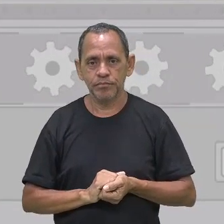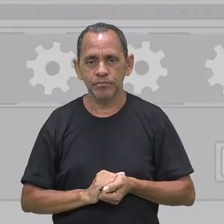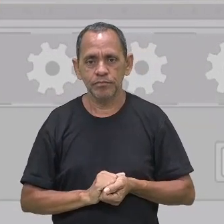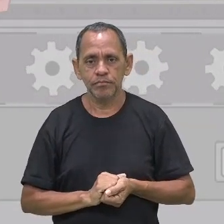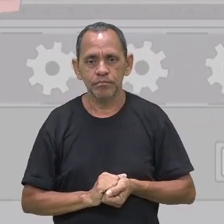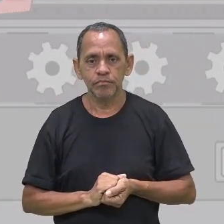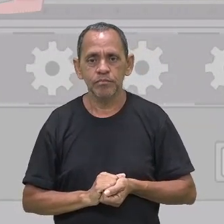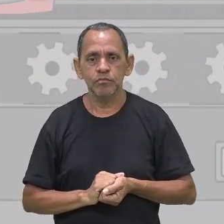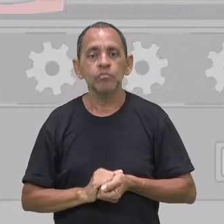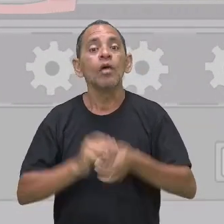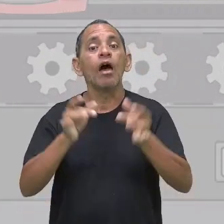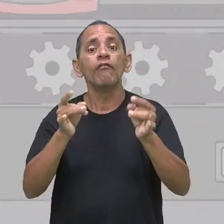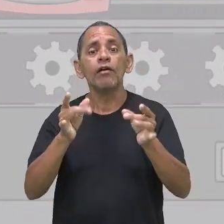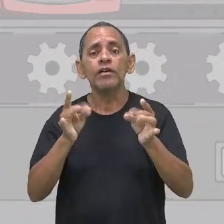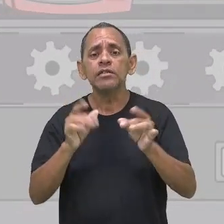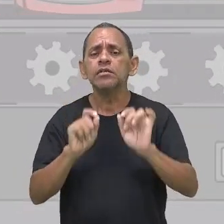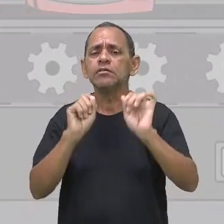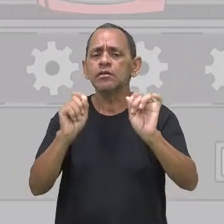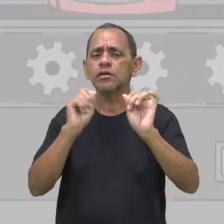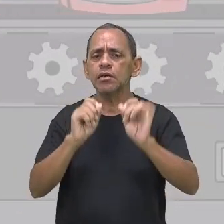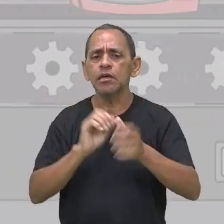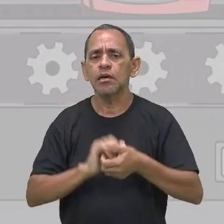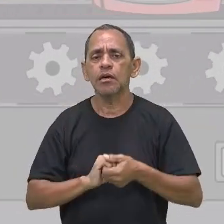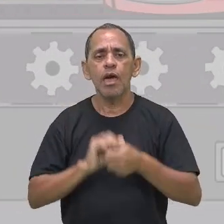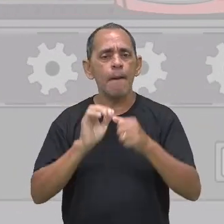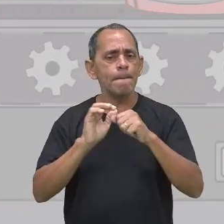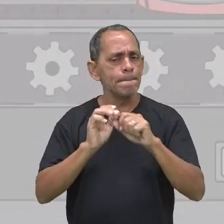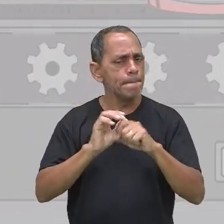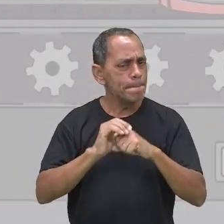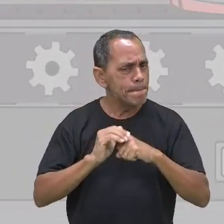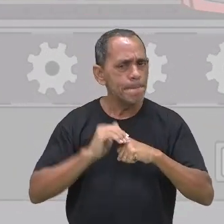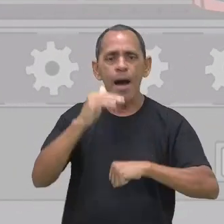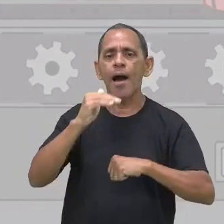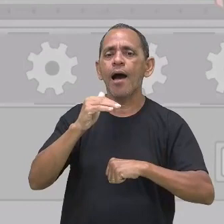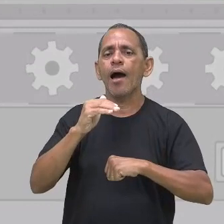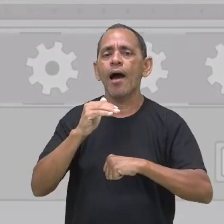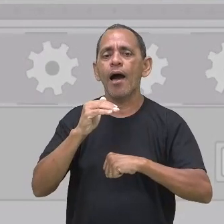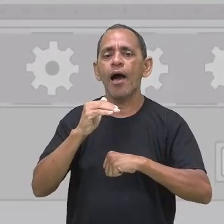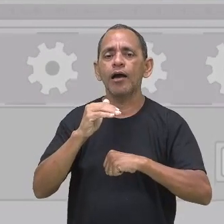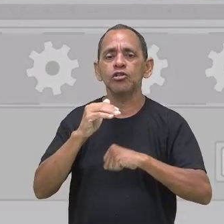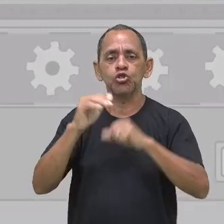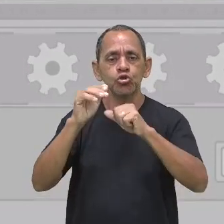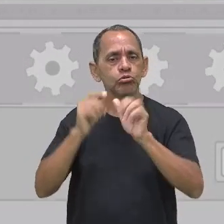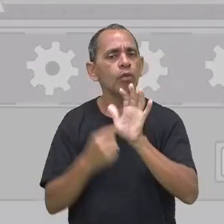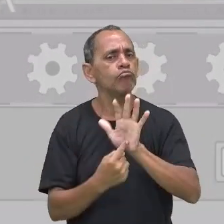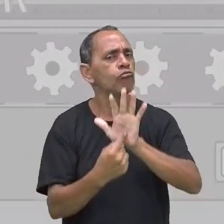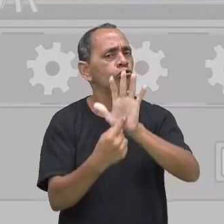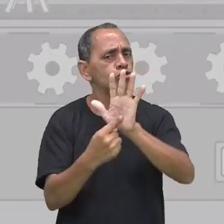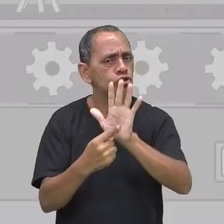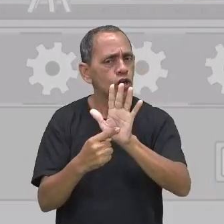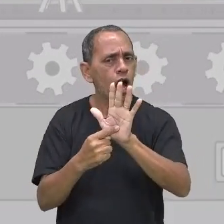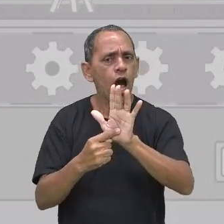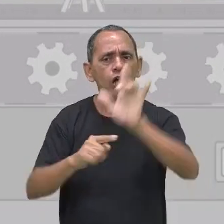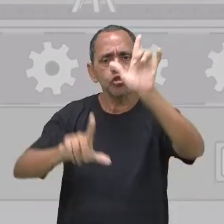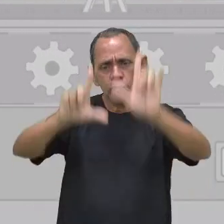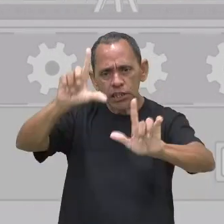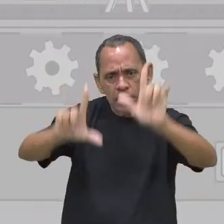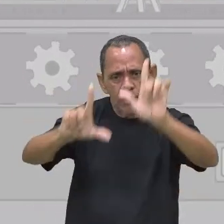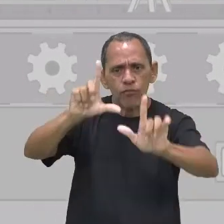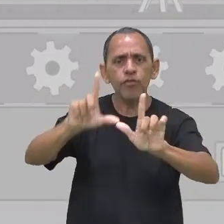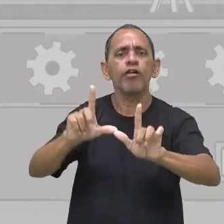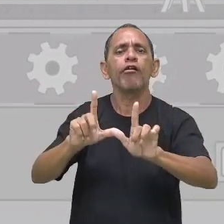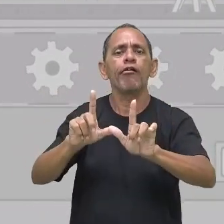vai vender muito mais do que aquilo que aparece, né? No caso dos produtos, das bebidas,